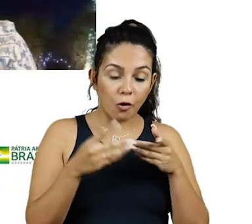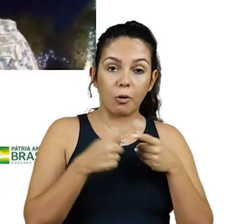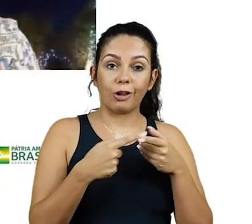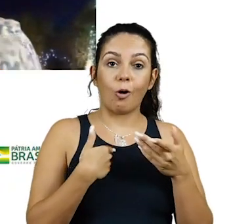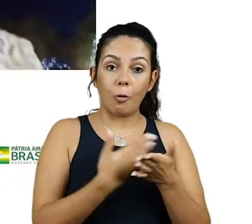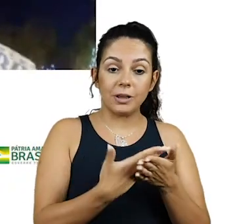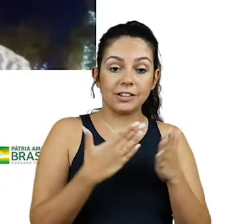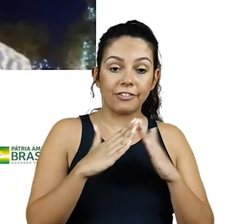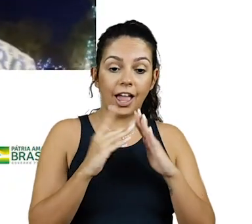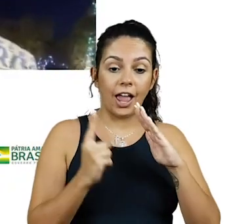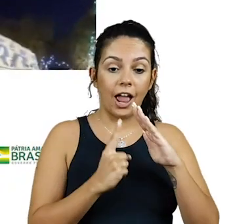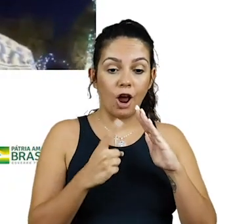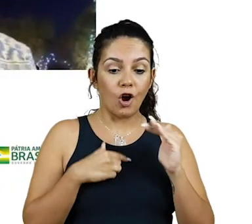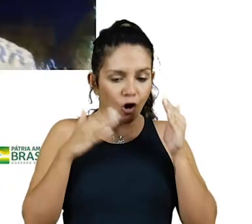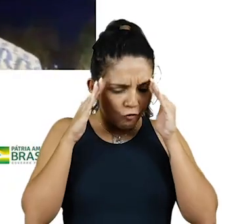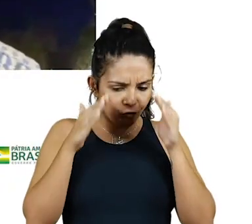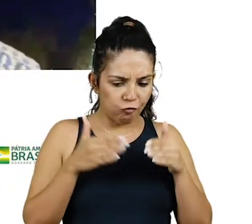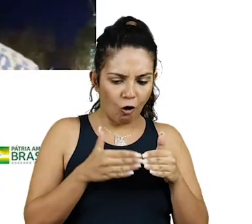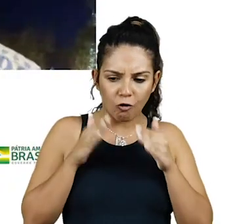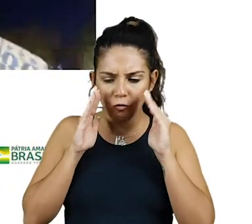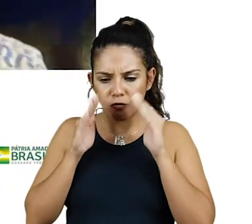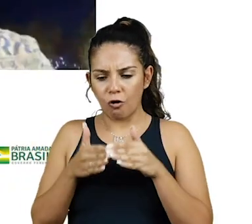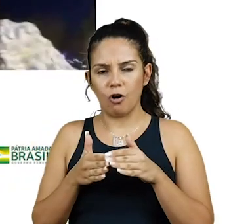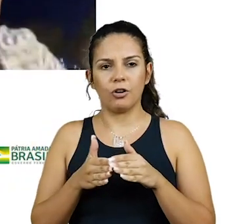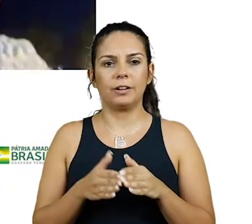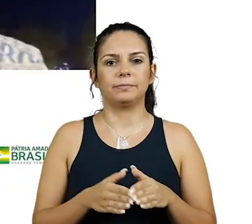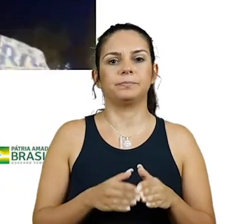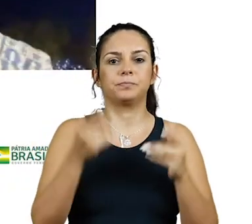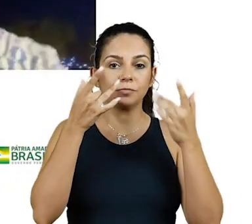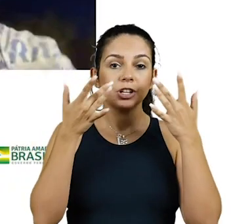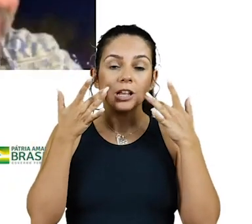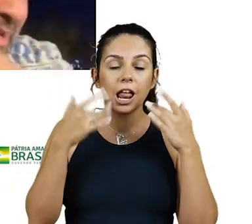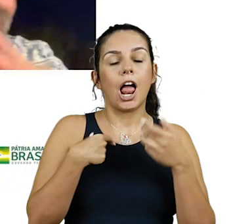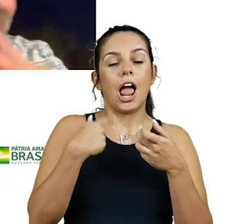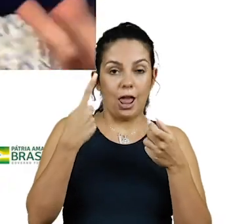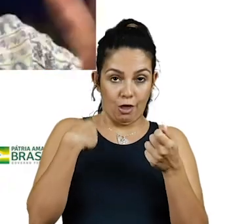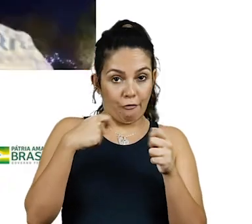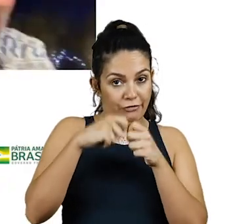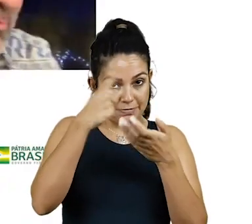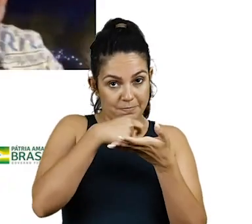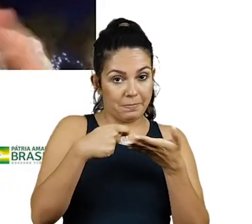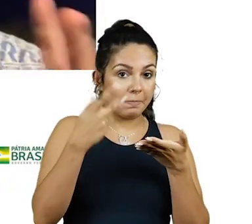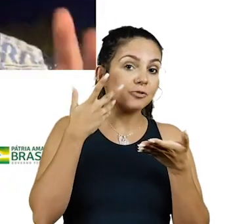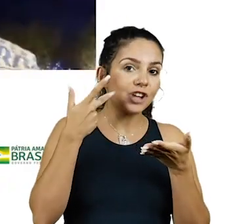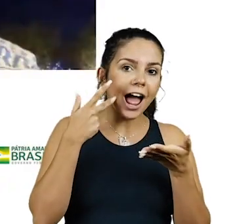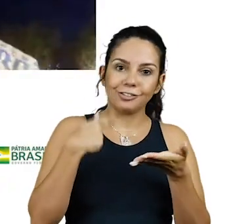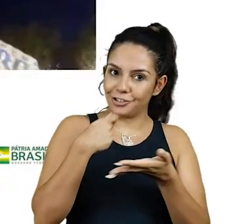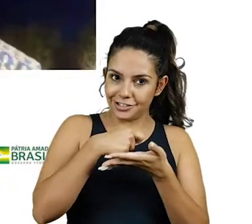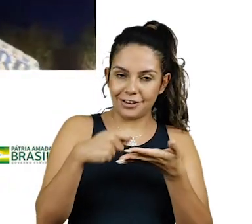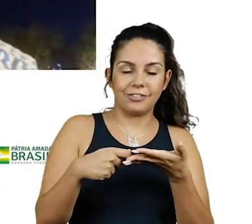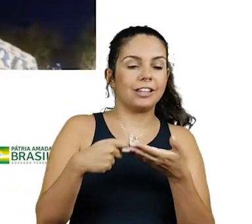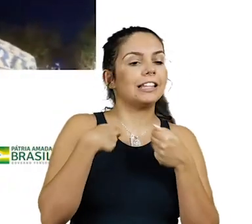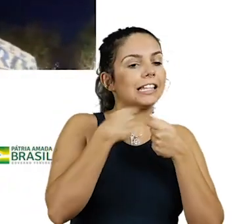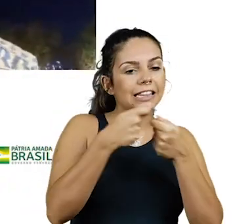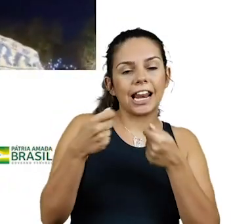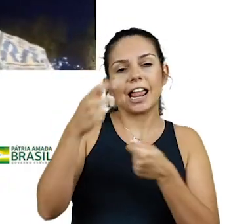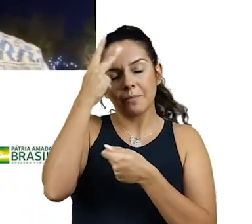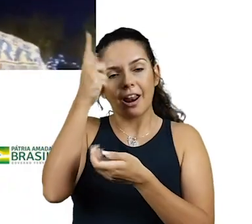Aí a peça, eu achei que ficou legal, mas era a minha primeira peça, dei para umas pessoas lerem, e aí a gente, não, vamos mexer melhor, vamos fazer